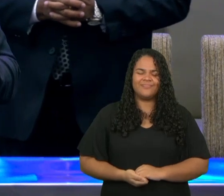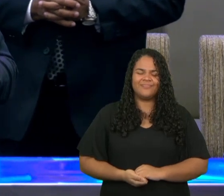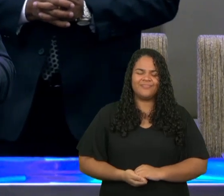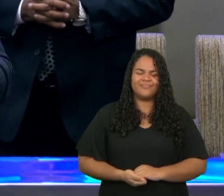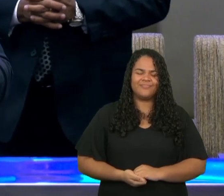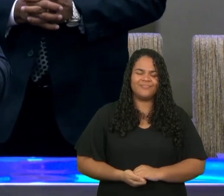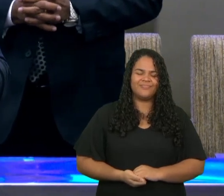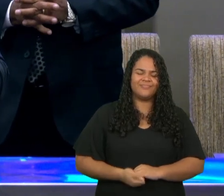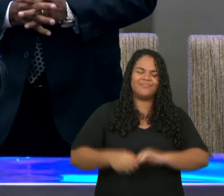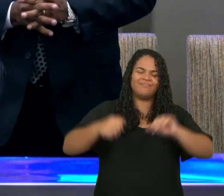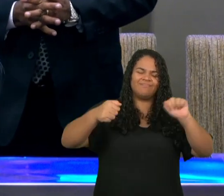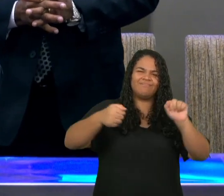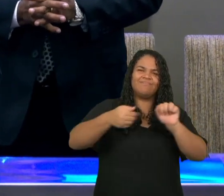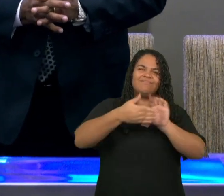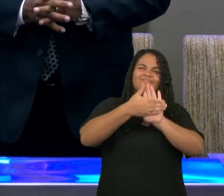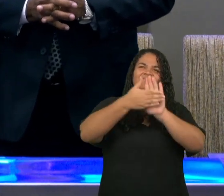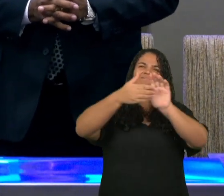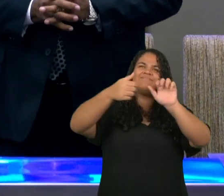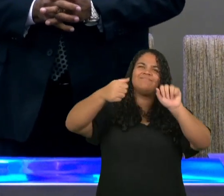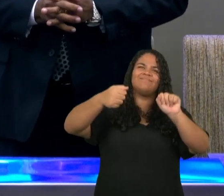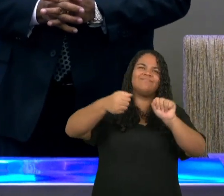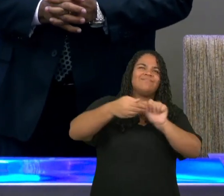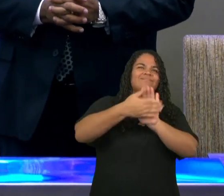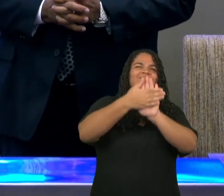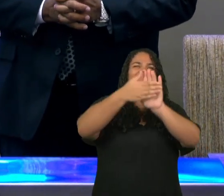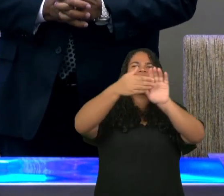Te dou meu coração